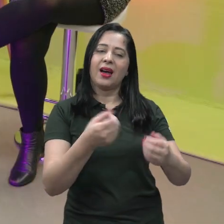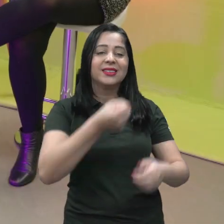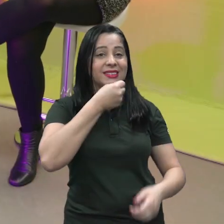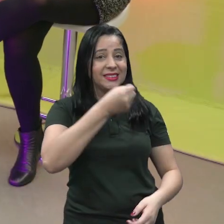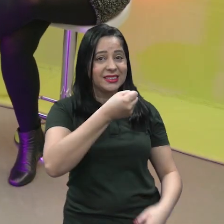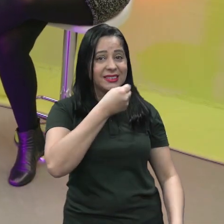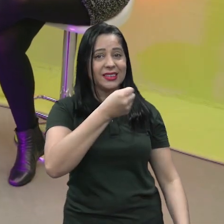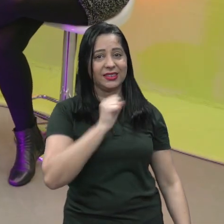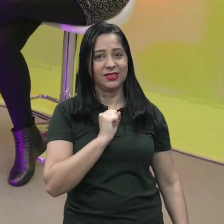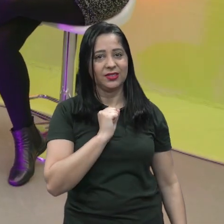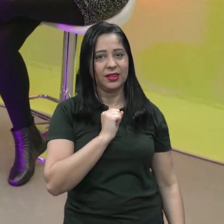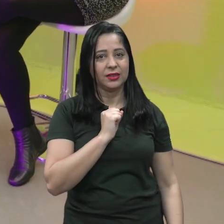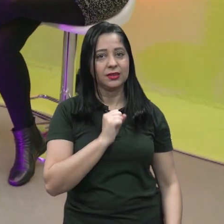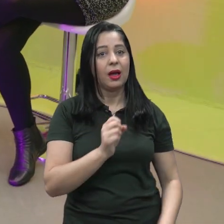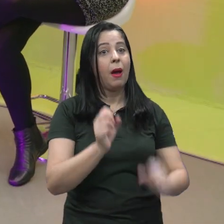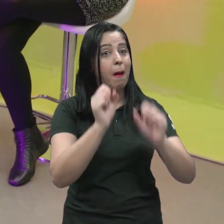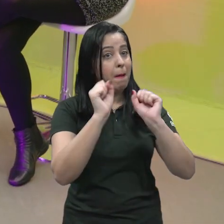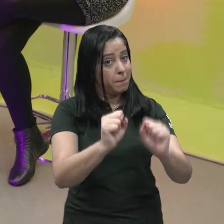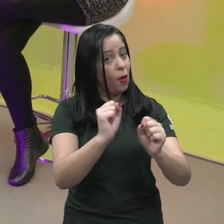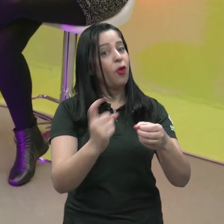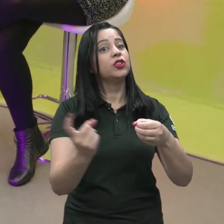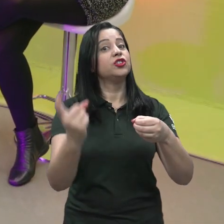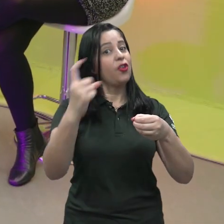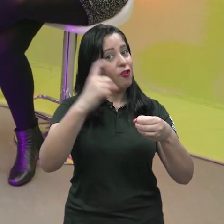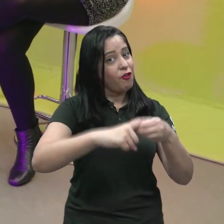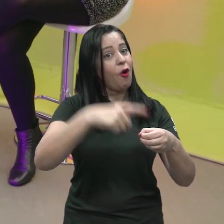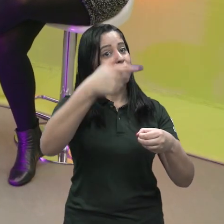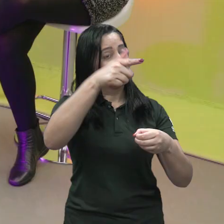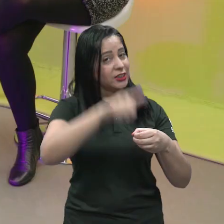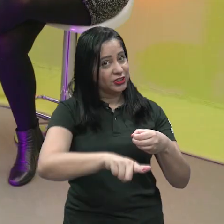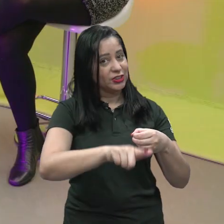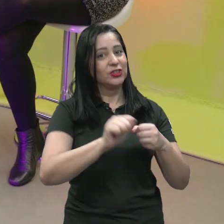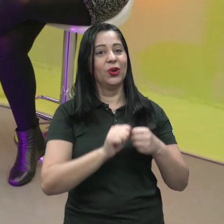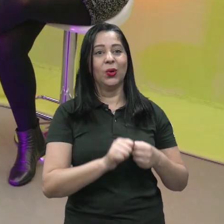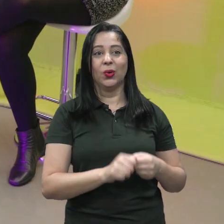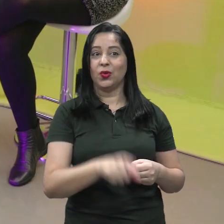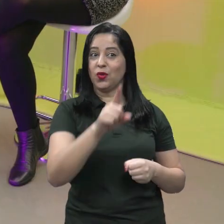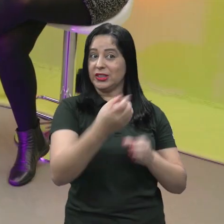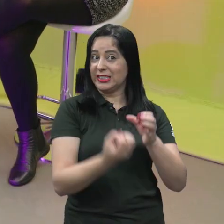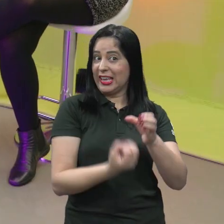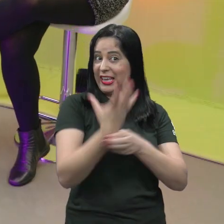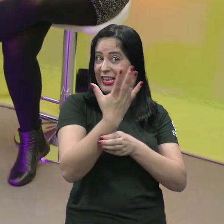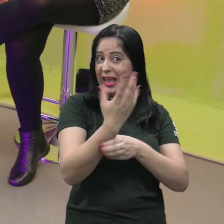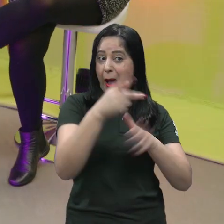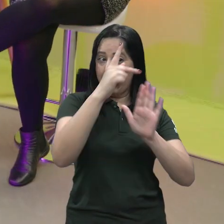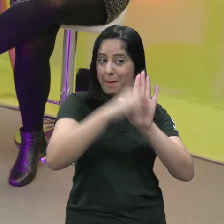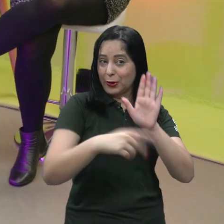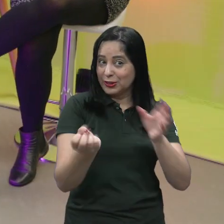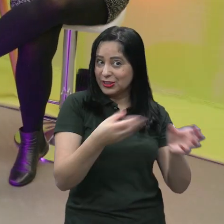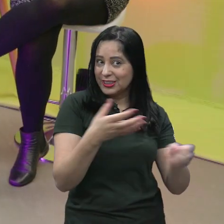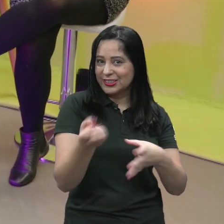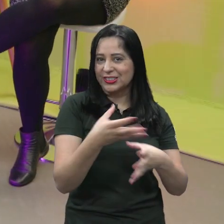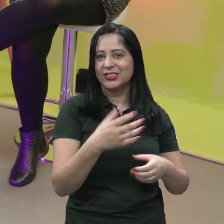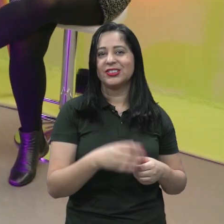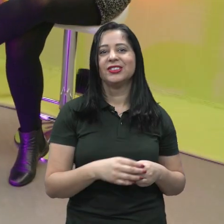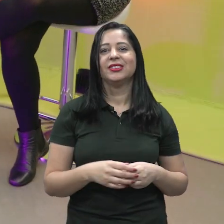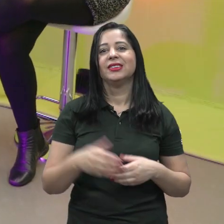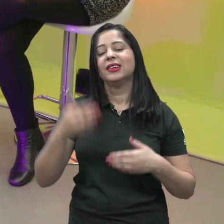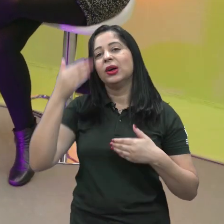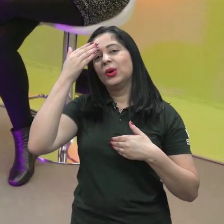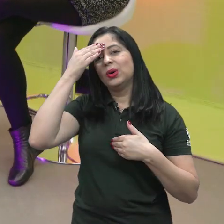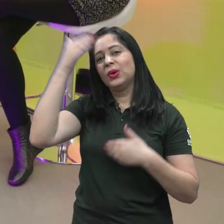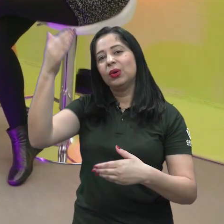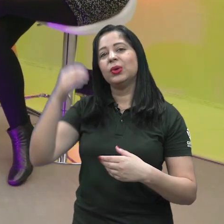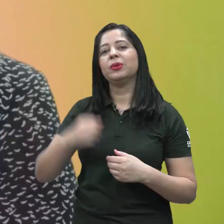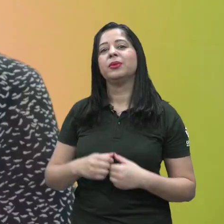sua participação. Fica aqui o convite para quando você lançar essa transmídia dos seus projetos ou outro que vier, tá bom? Muito